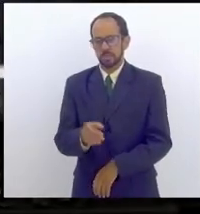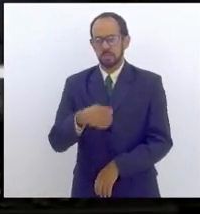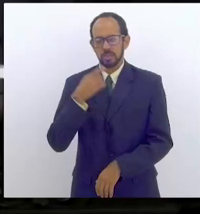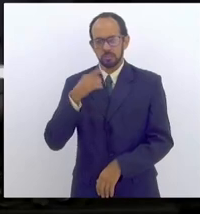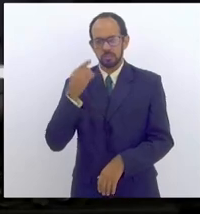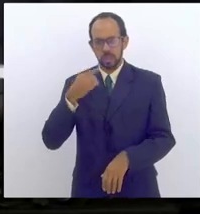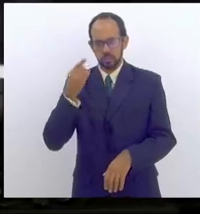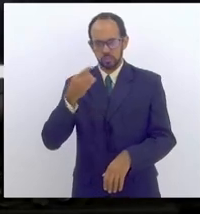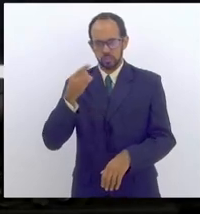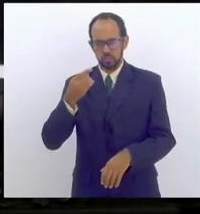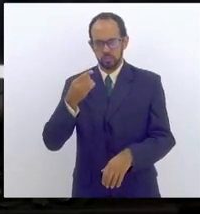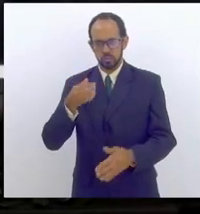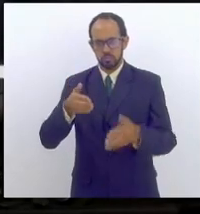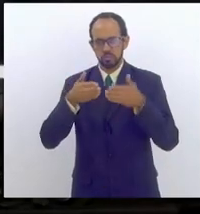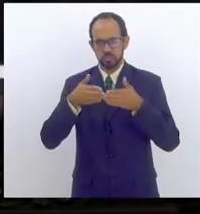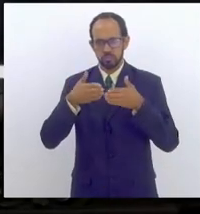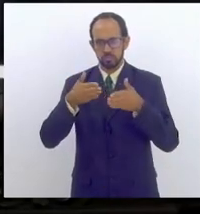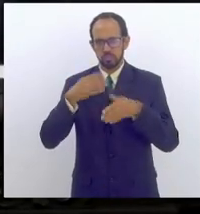e deputados.